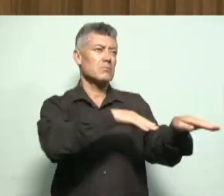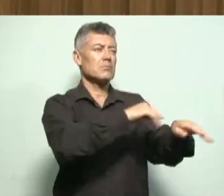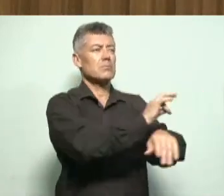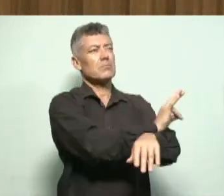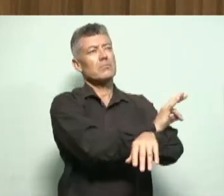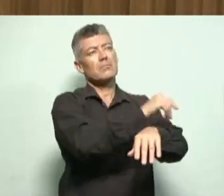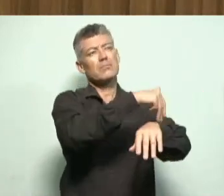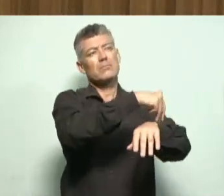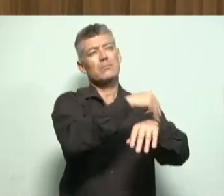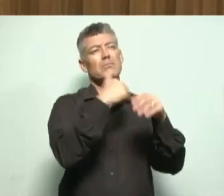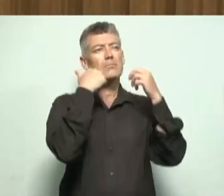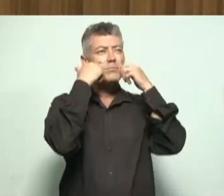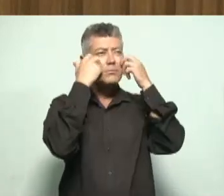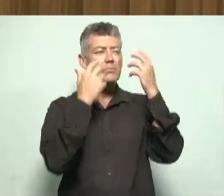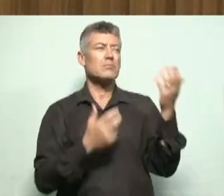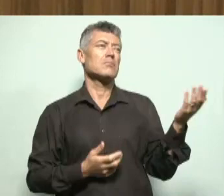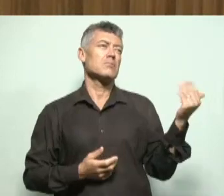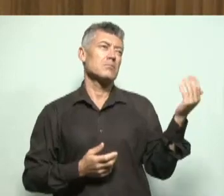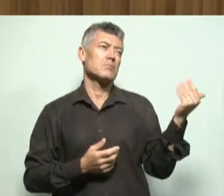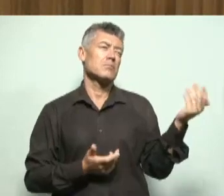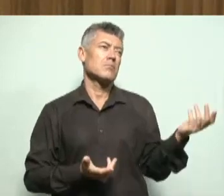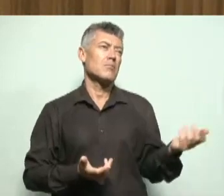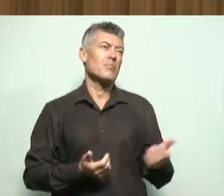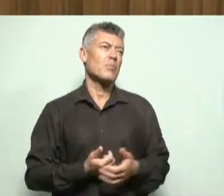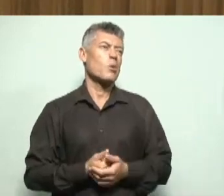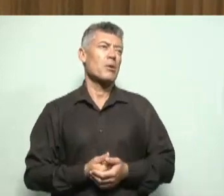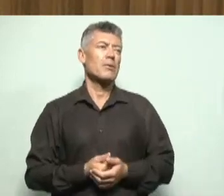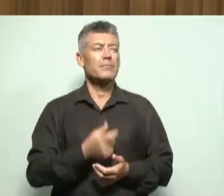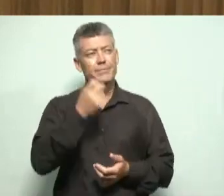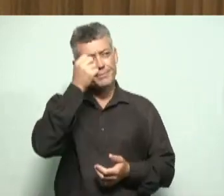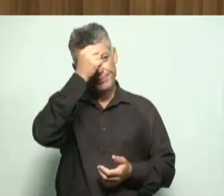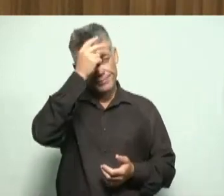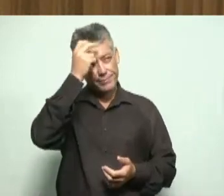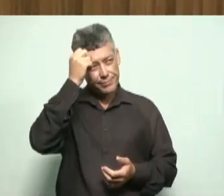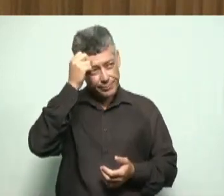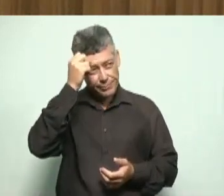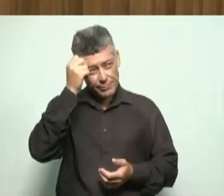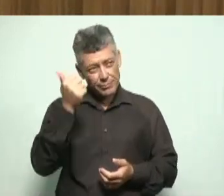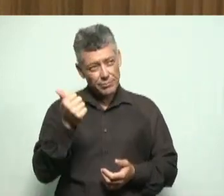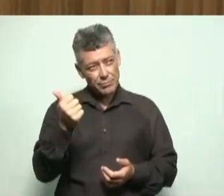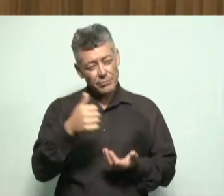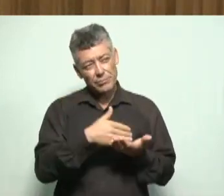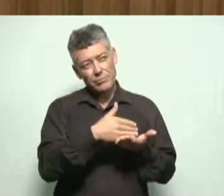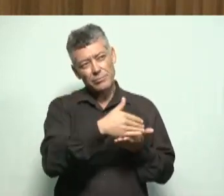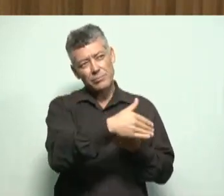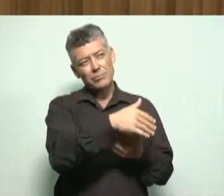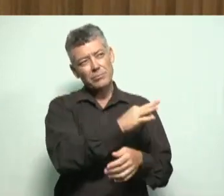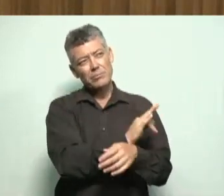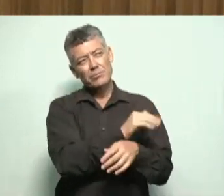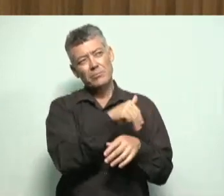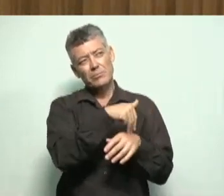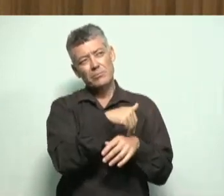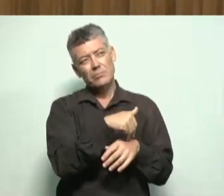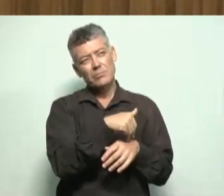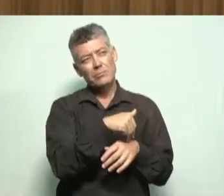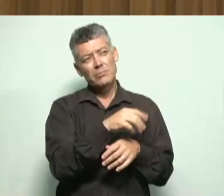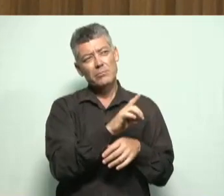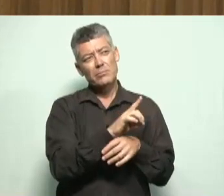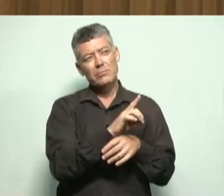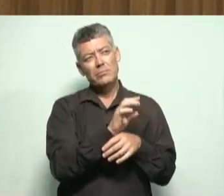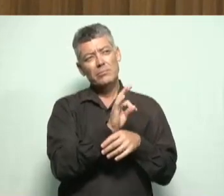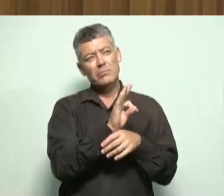nós tínhamos vergonha. Mas, lamentavelmente, quando o prefeito estava pronto para inaugurar a Felizardo Moura, chega o DENIT de